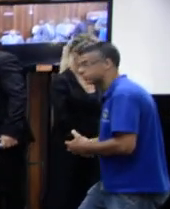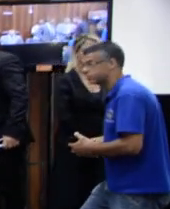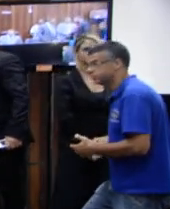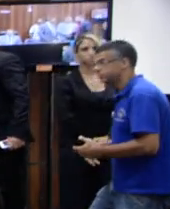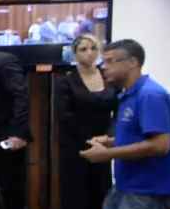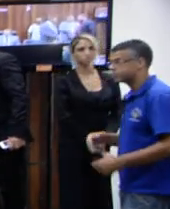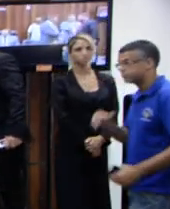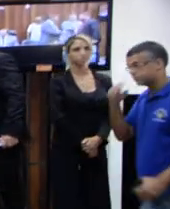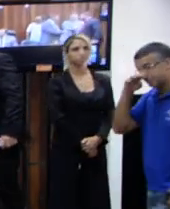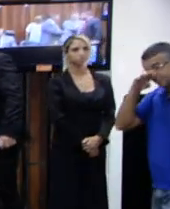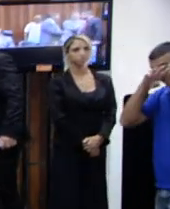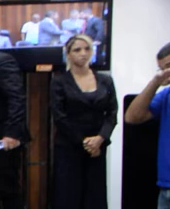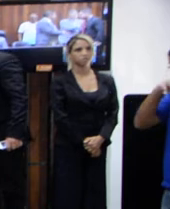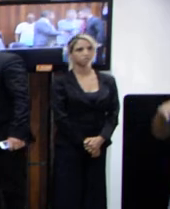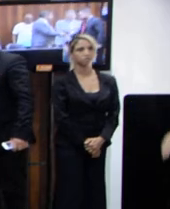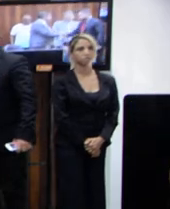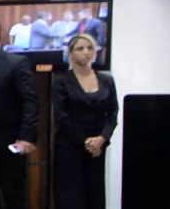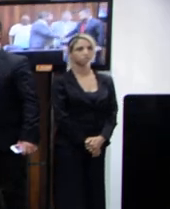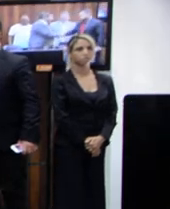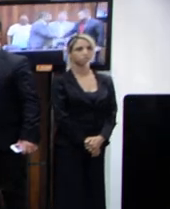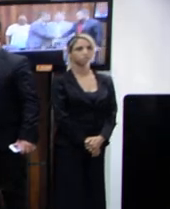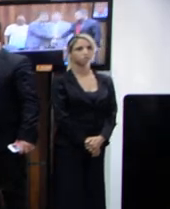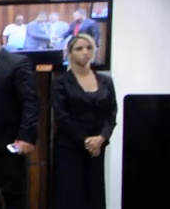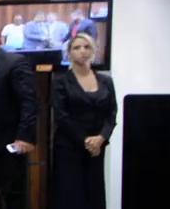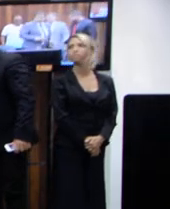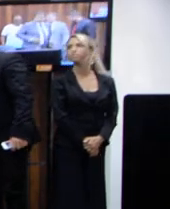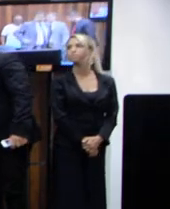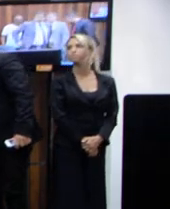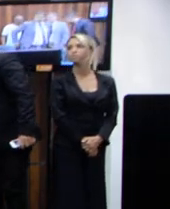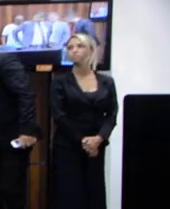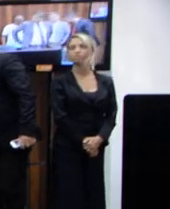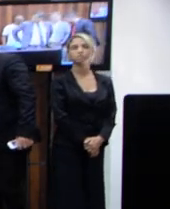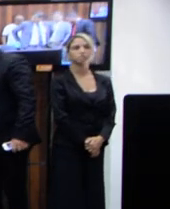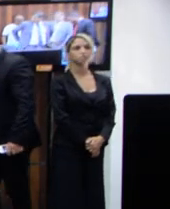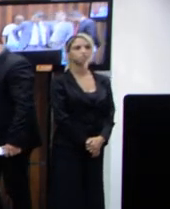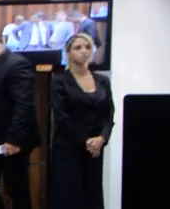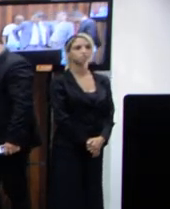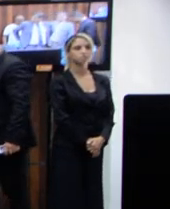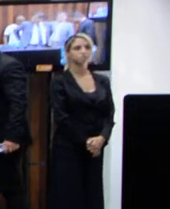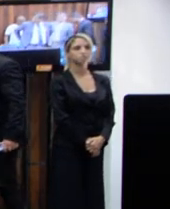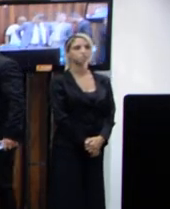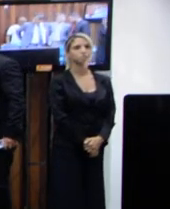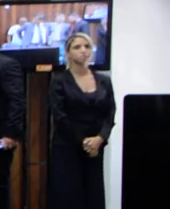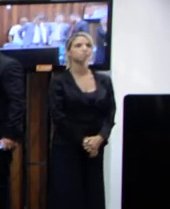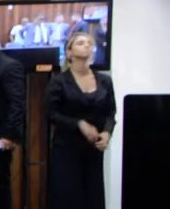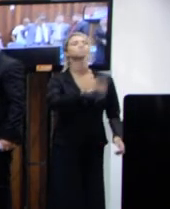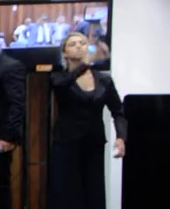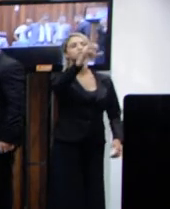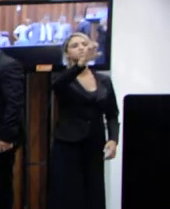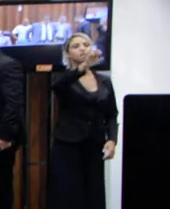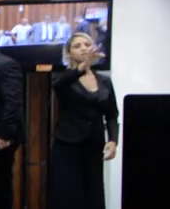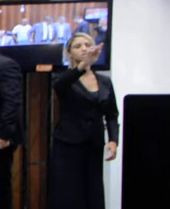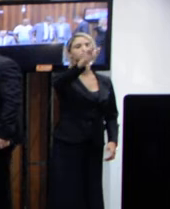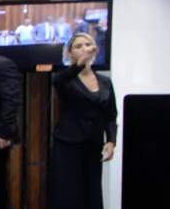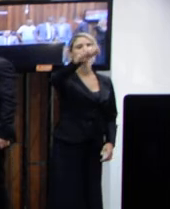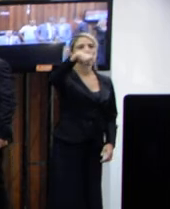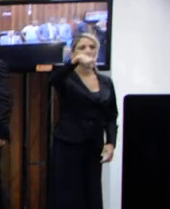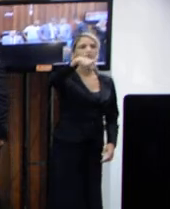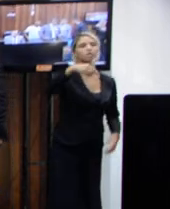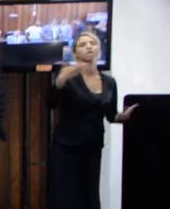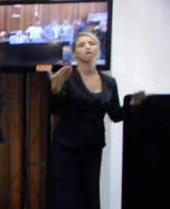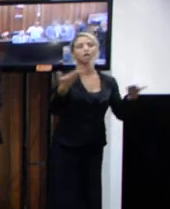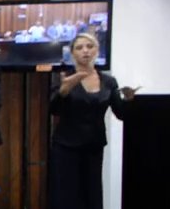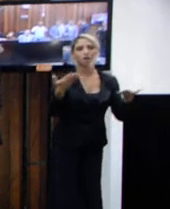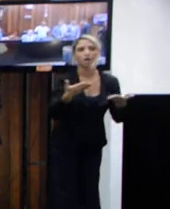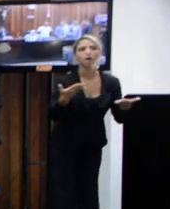Paula! Troca com o nosso querido Gerson Vidal, que também assumiu por um período aqui a presidência da Câmara. Deixa de ser